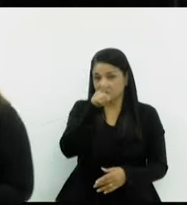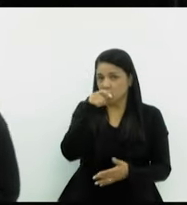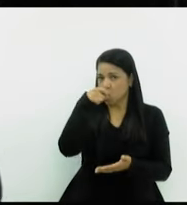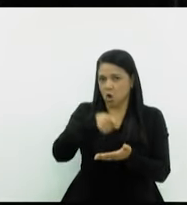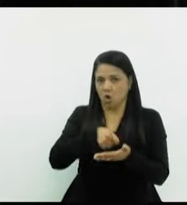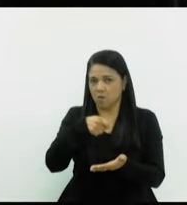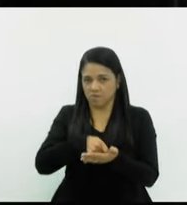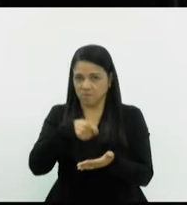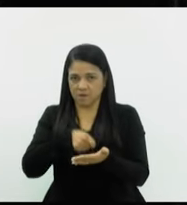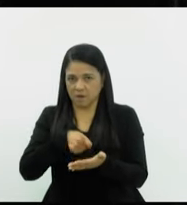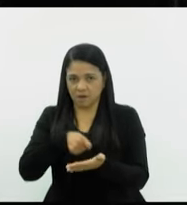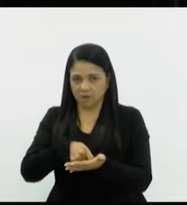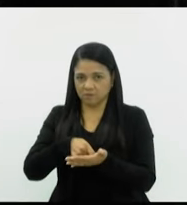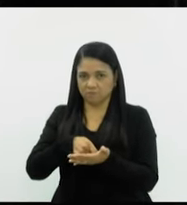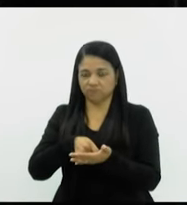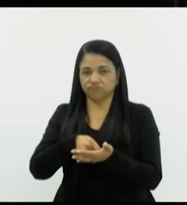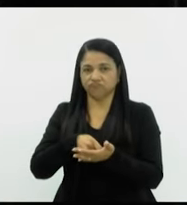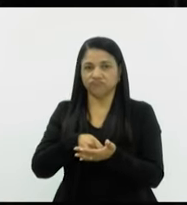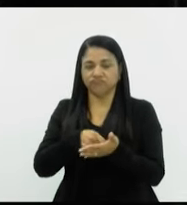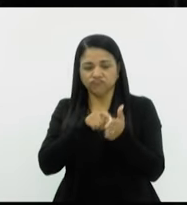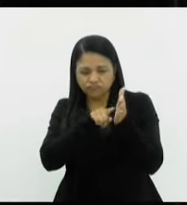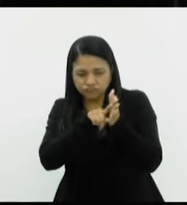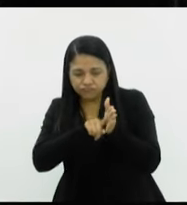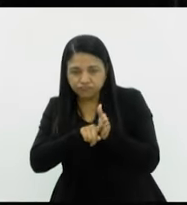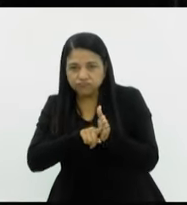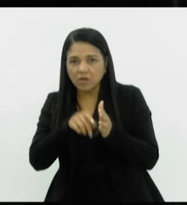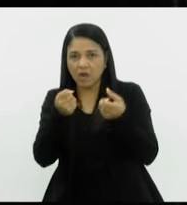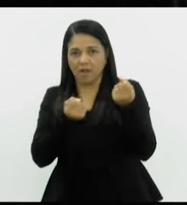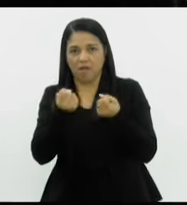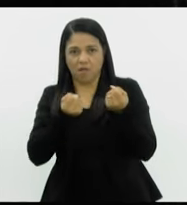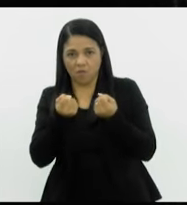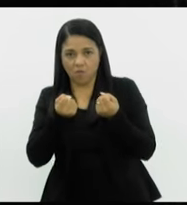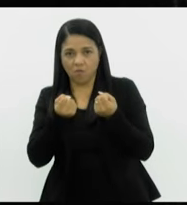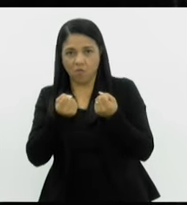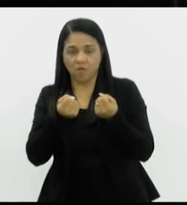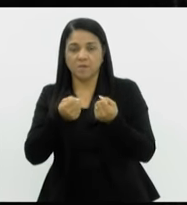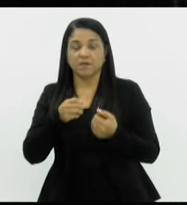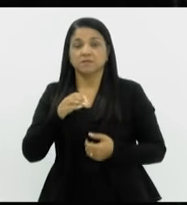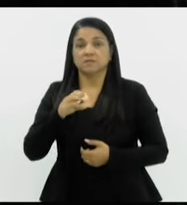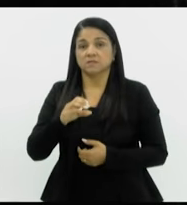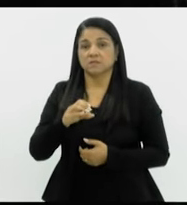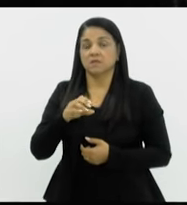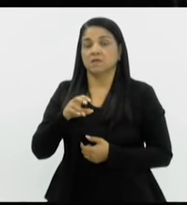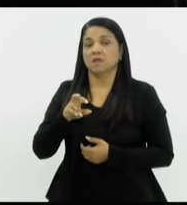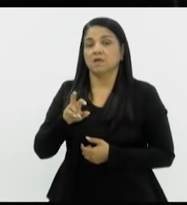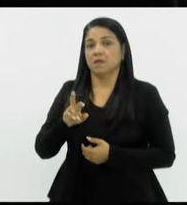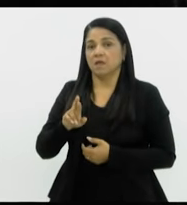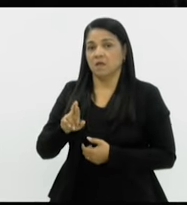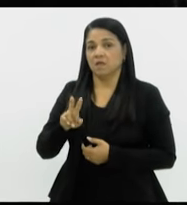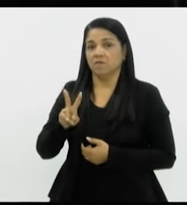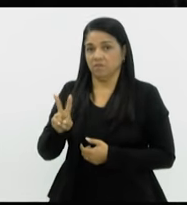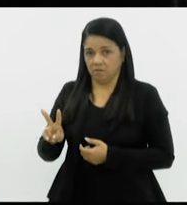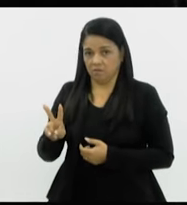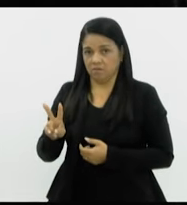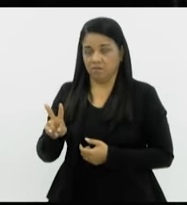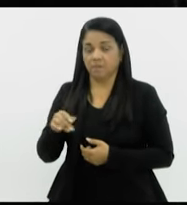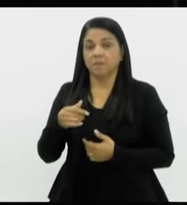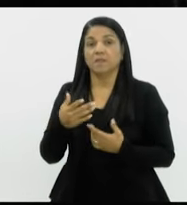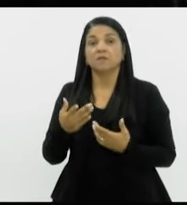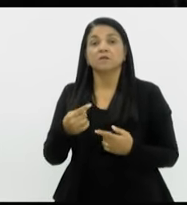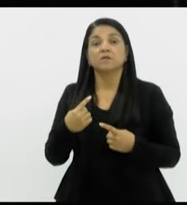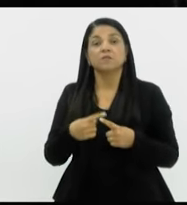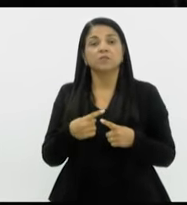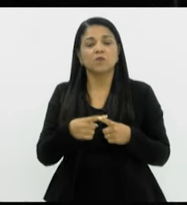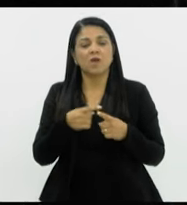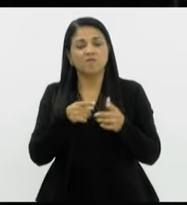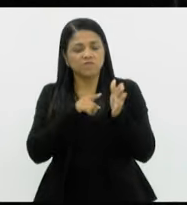a fazer vistoria para ter o seu CRLV. Porque, anteriormente, a